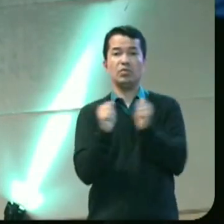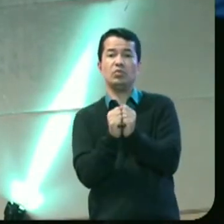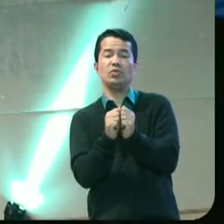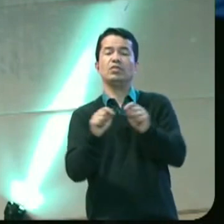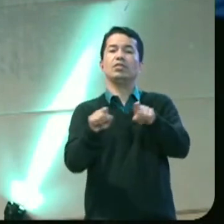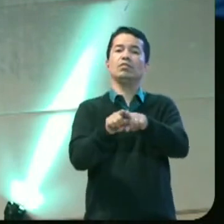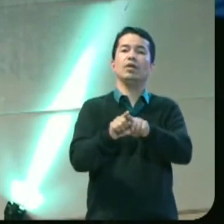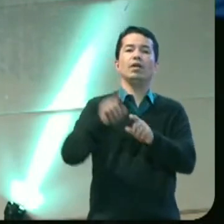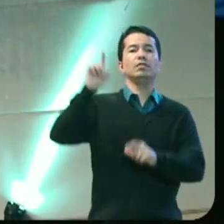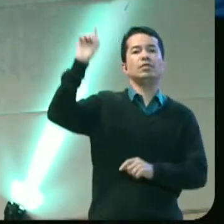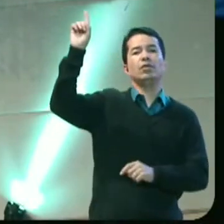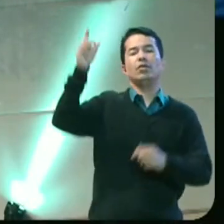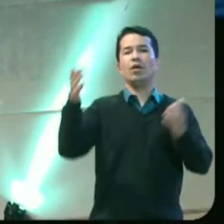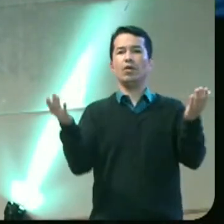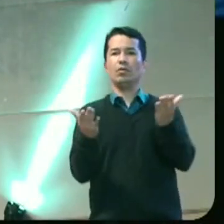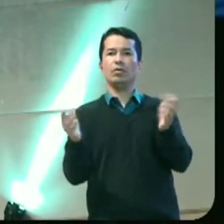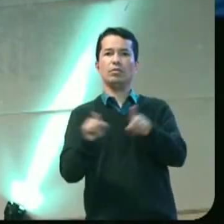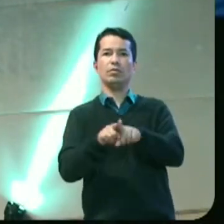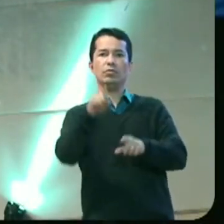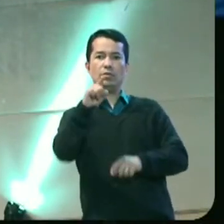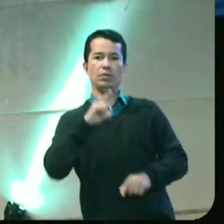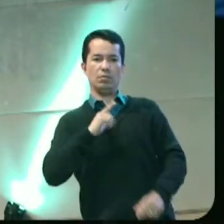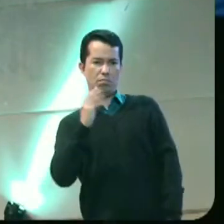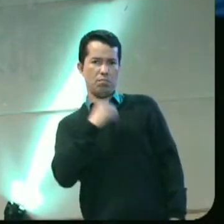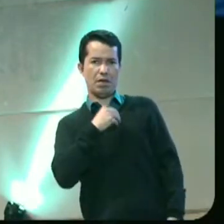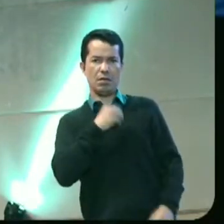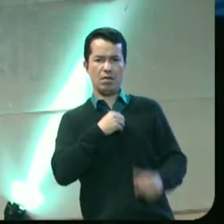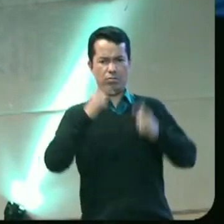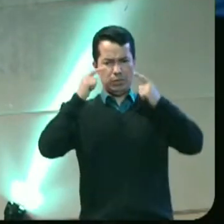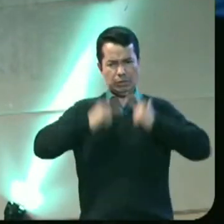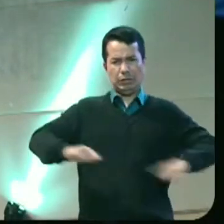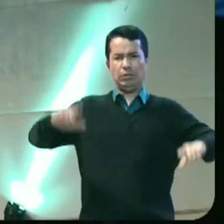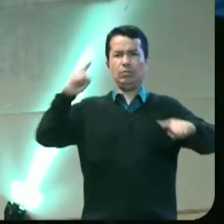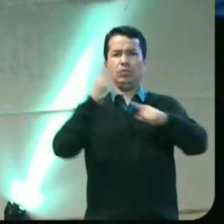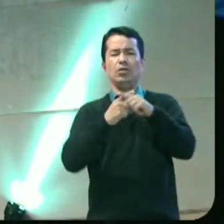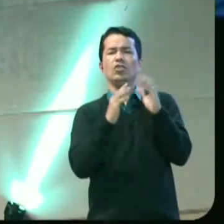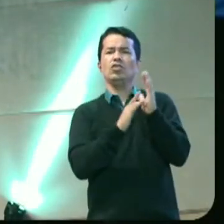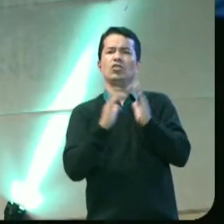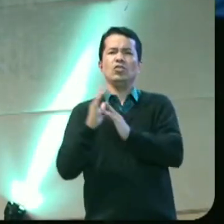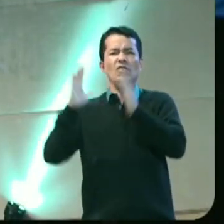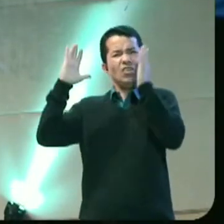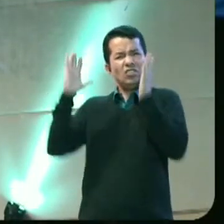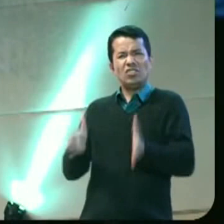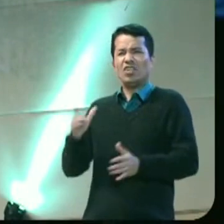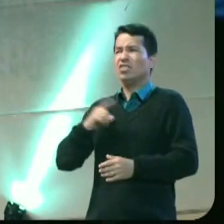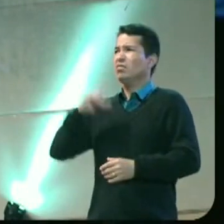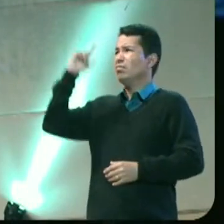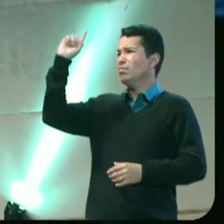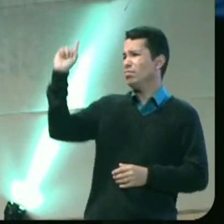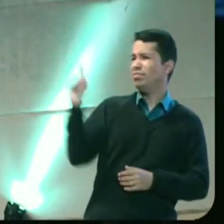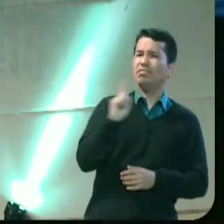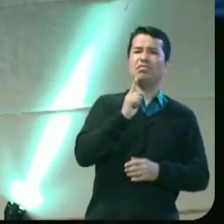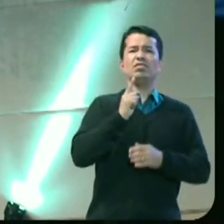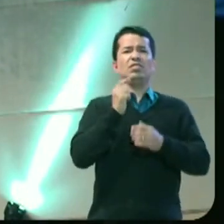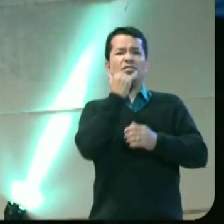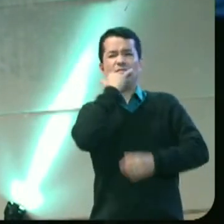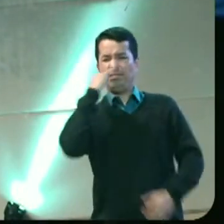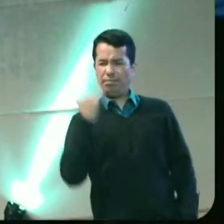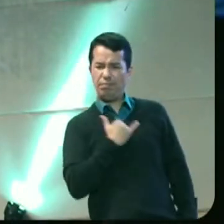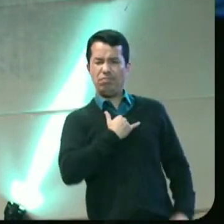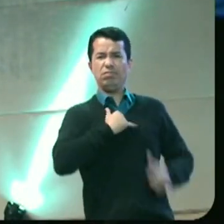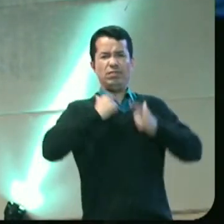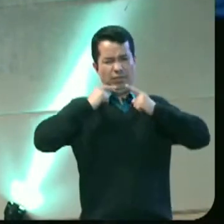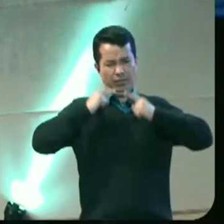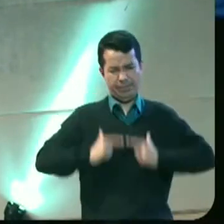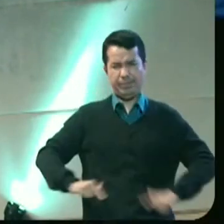e o Senhor por conta dos seus pecados não existe mais, porque Jesus levou a culpa dos nossos pecados na